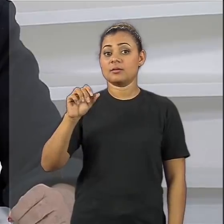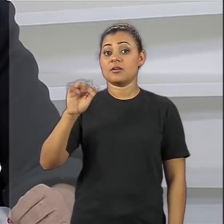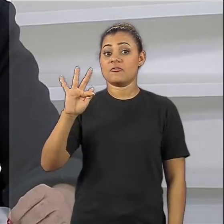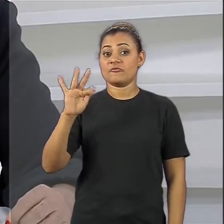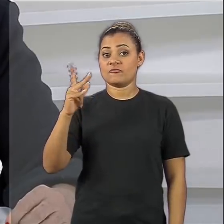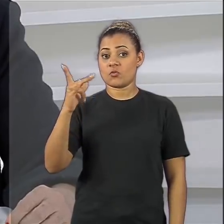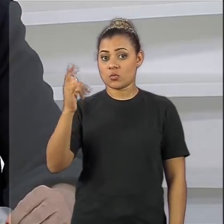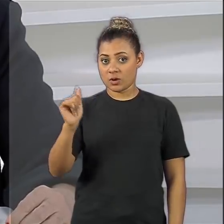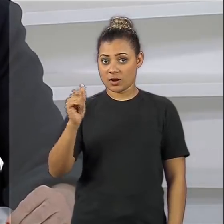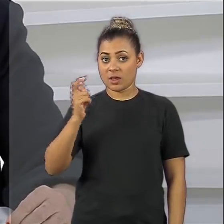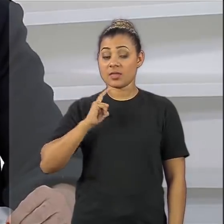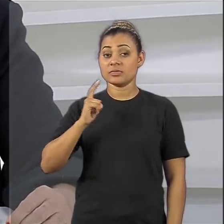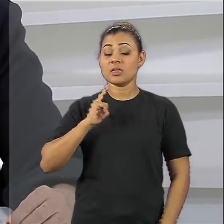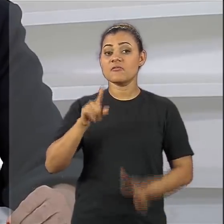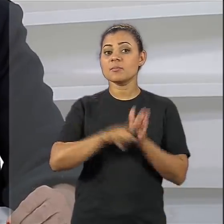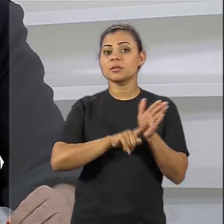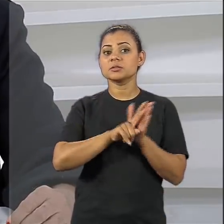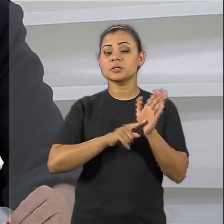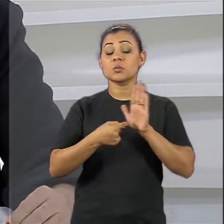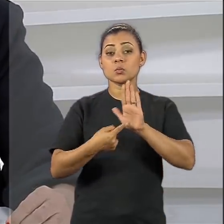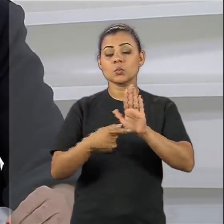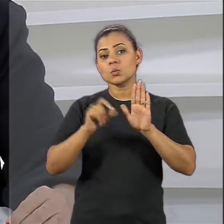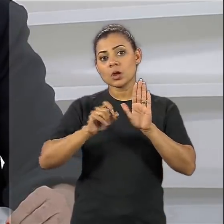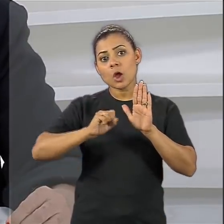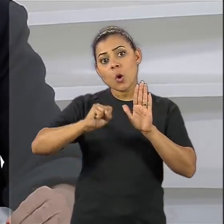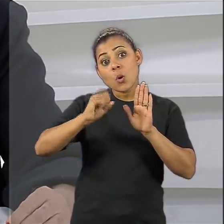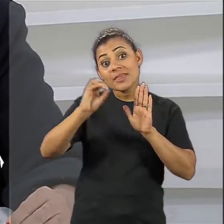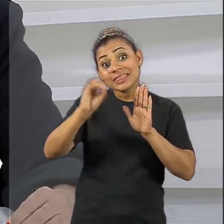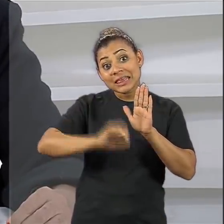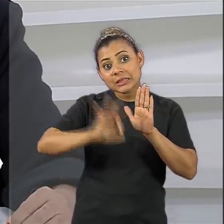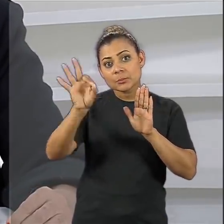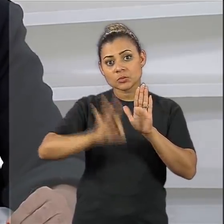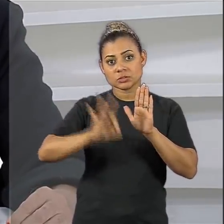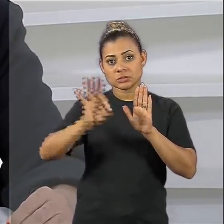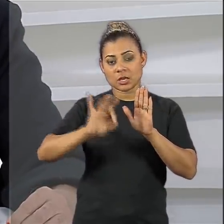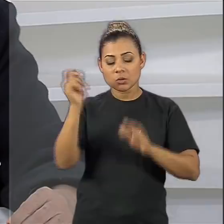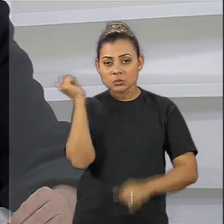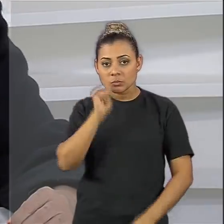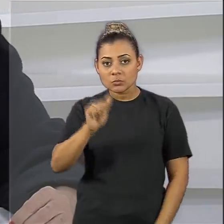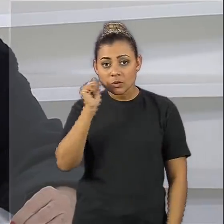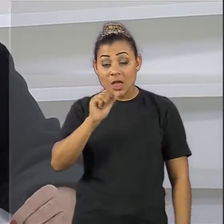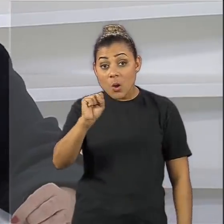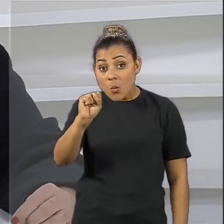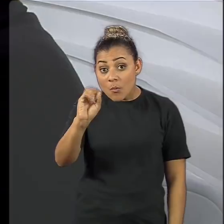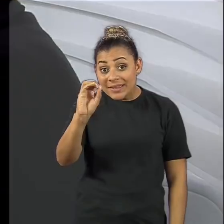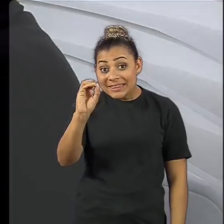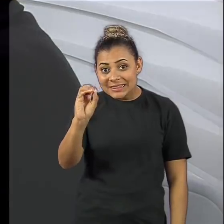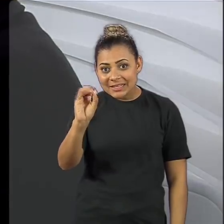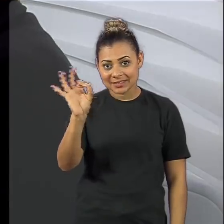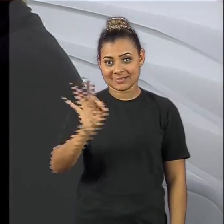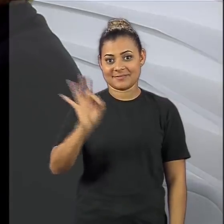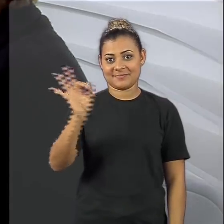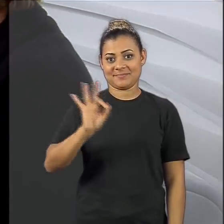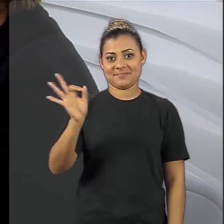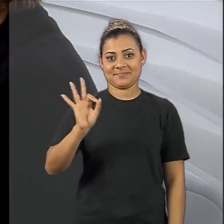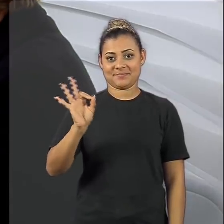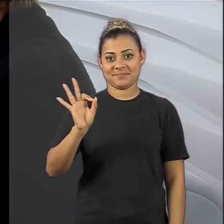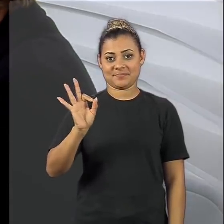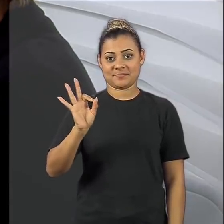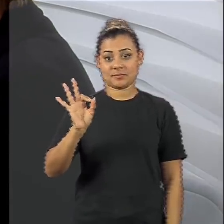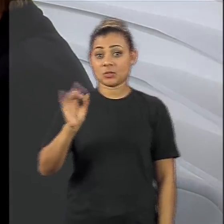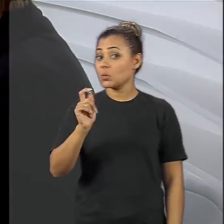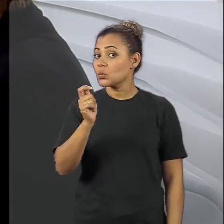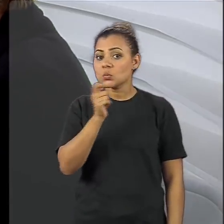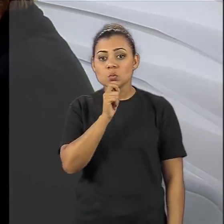que simplesmente 80% das mulheres, 80%, ou não